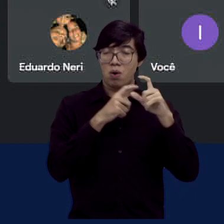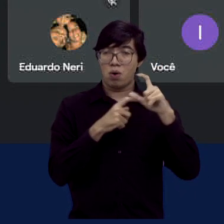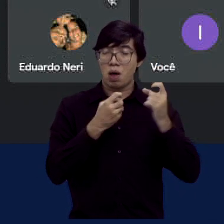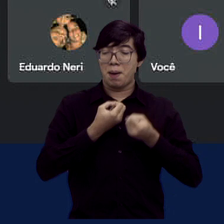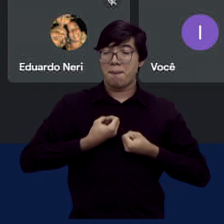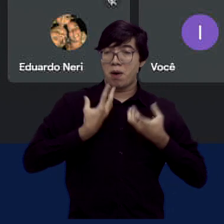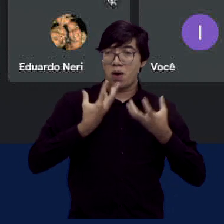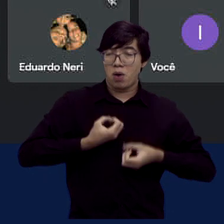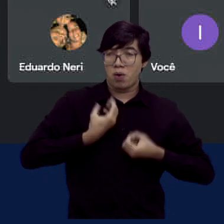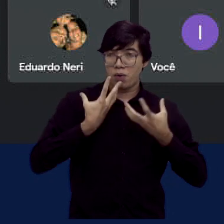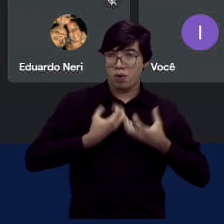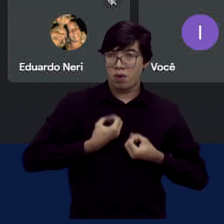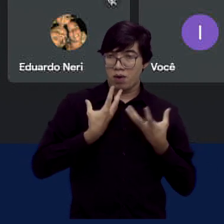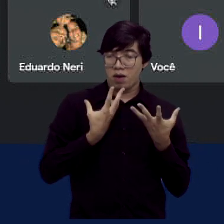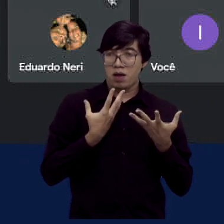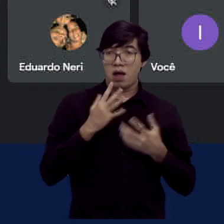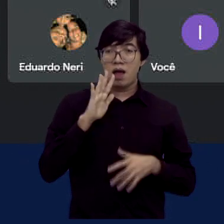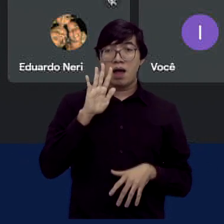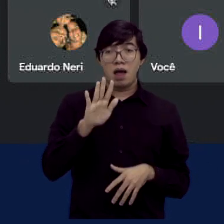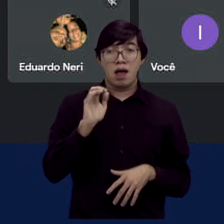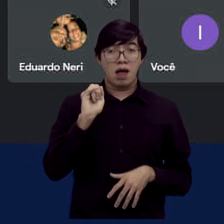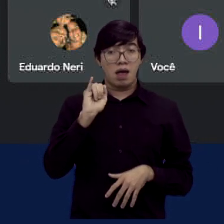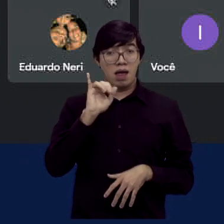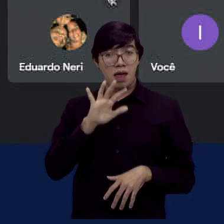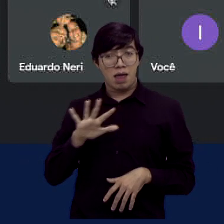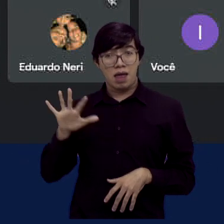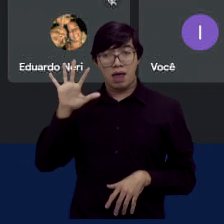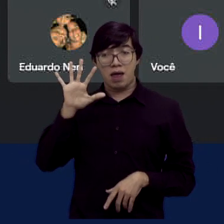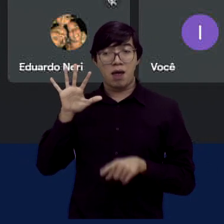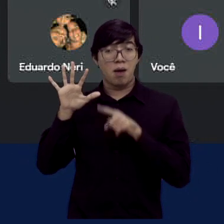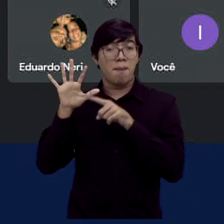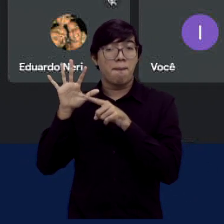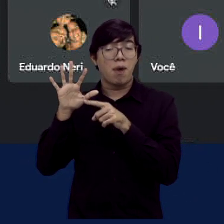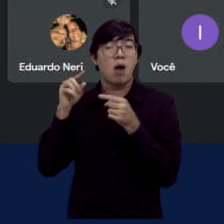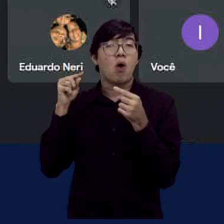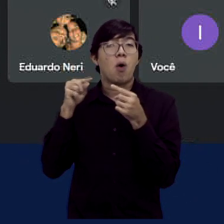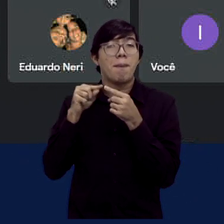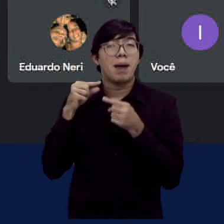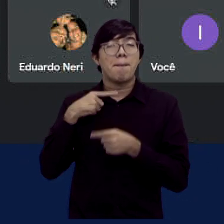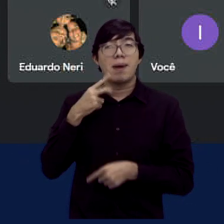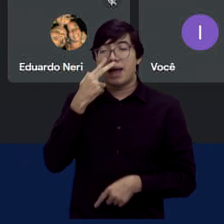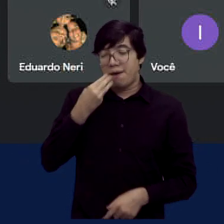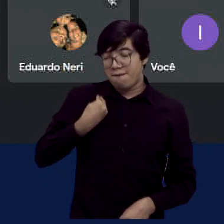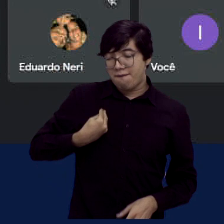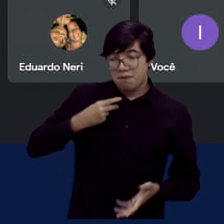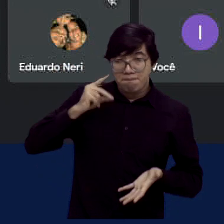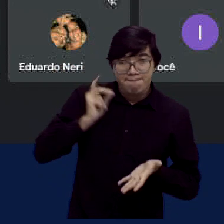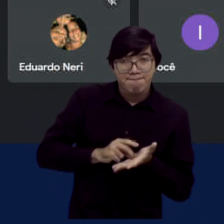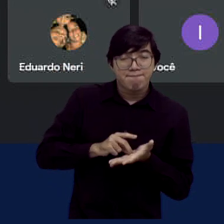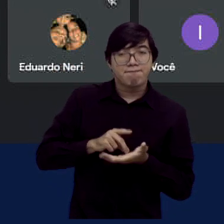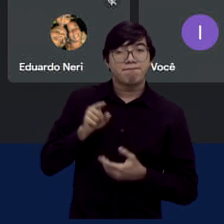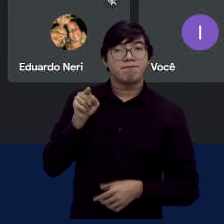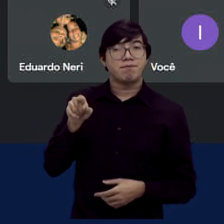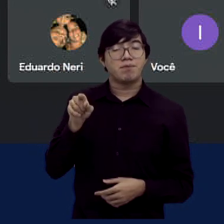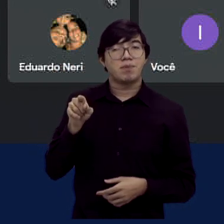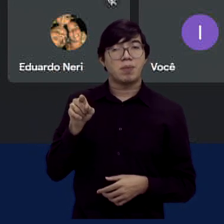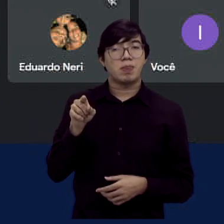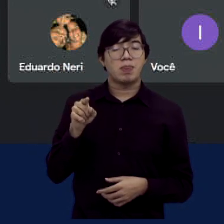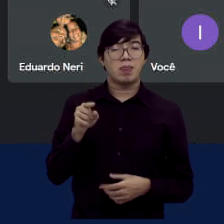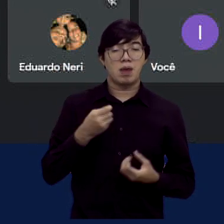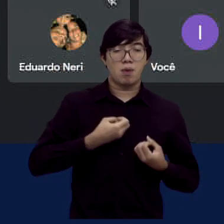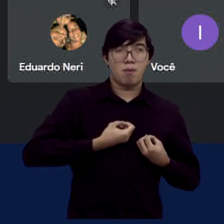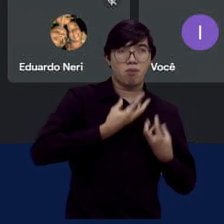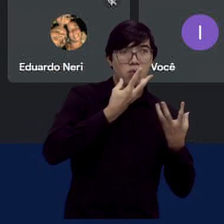poético, enquanto as imagens são muito realistas. E há um embate entre essas duas